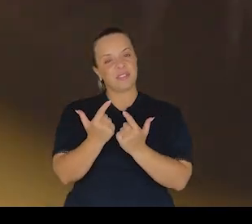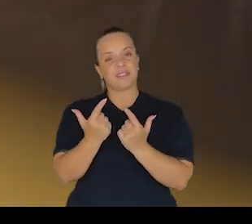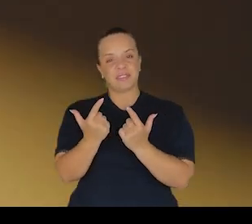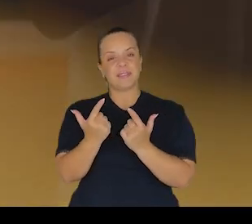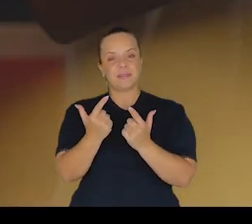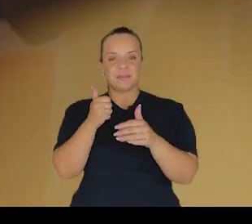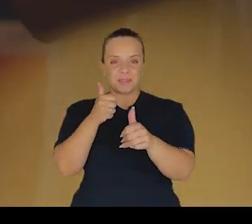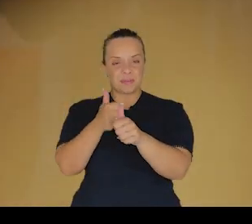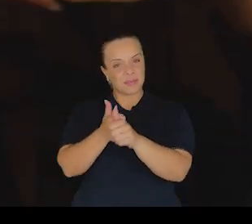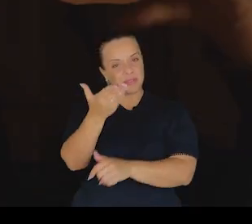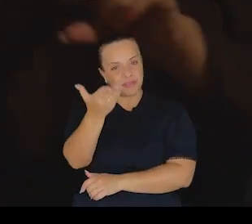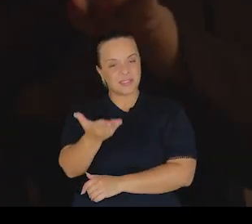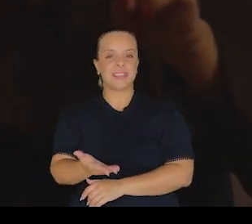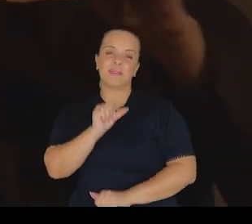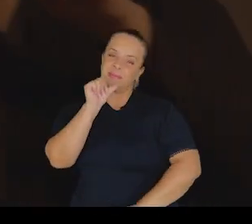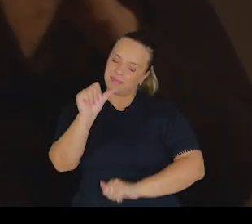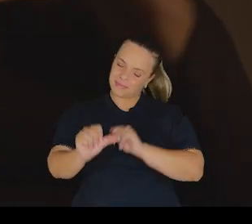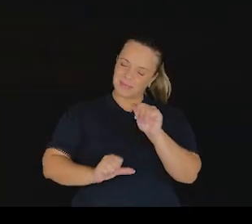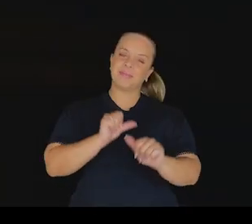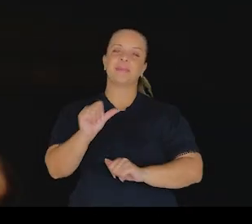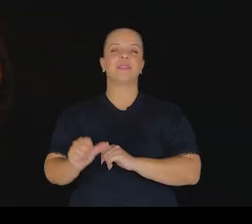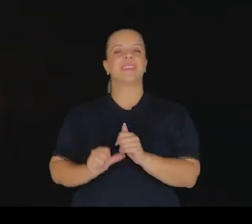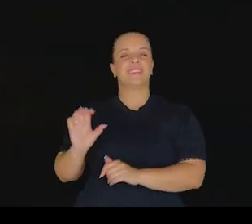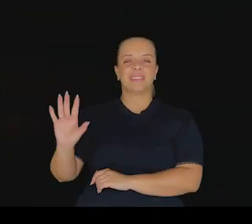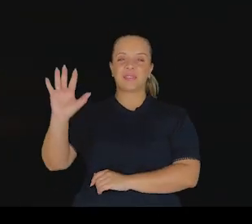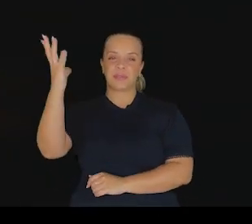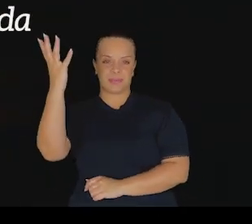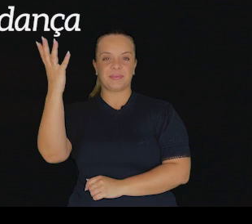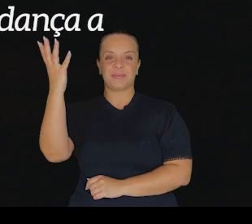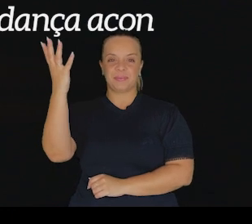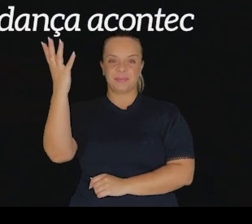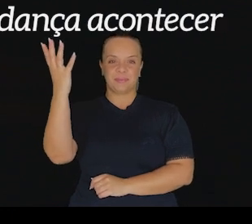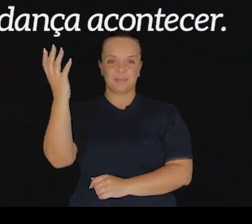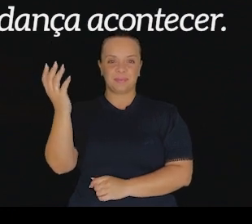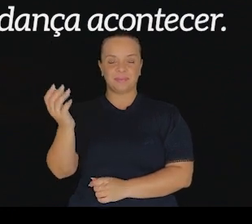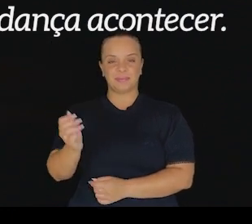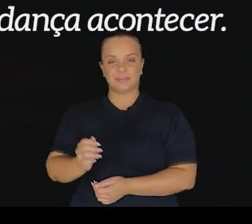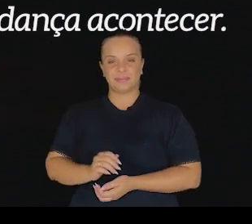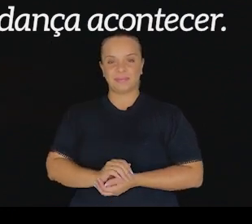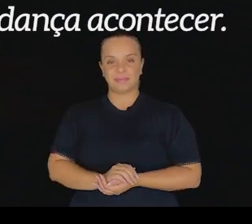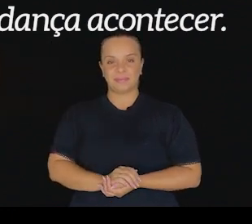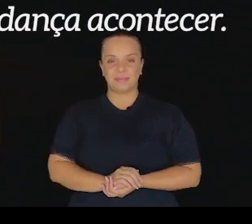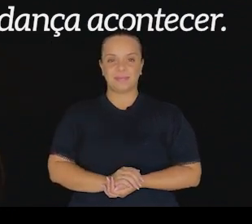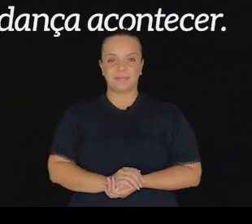Assembleia Legislativa. Perto de você, para mudança acontecer.